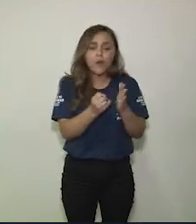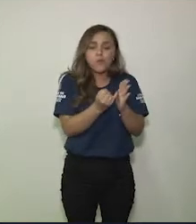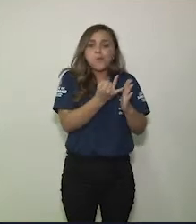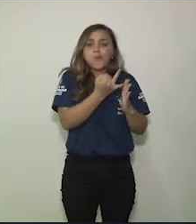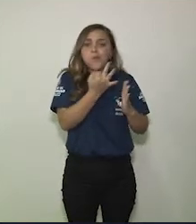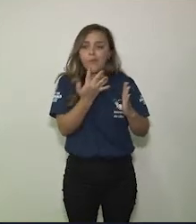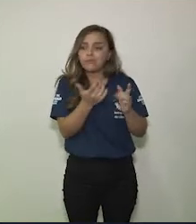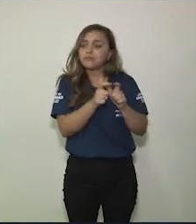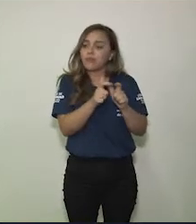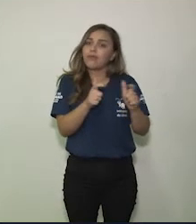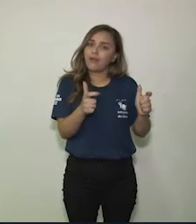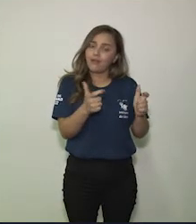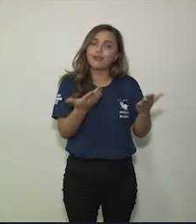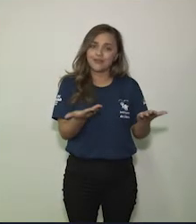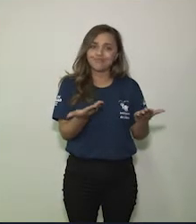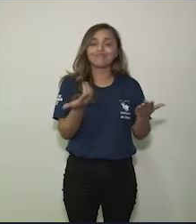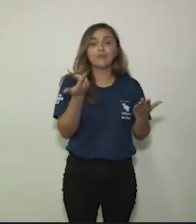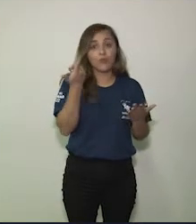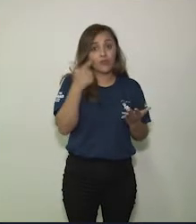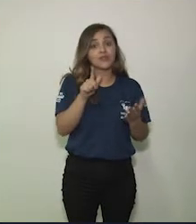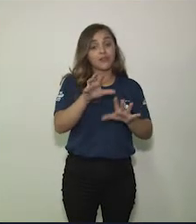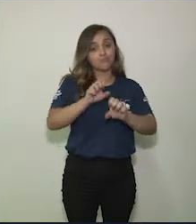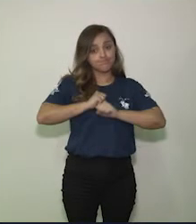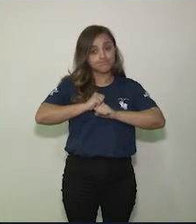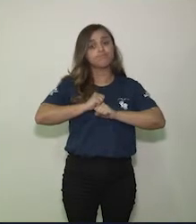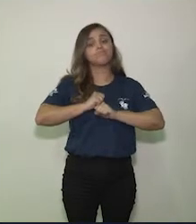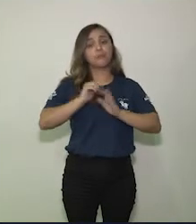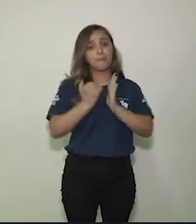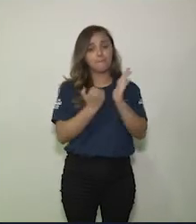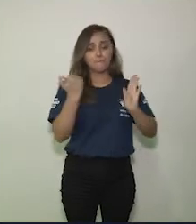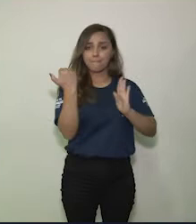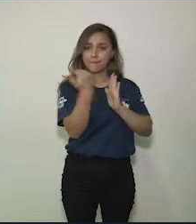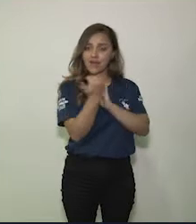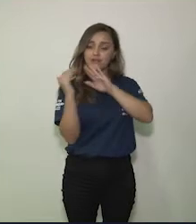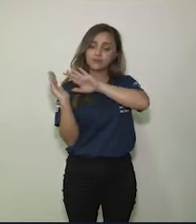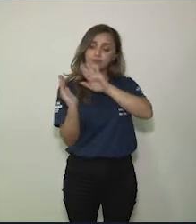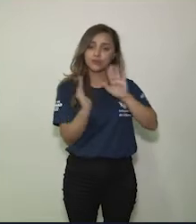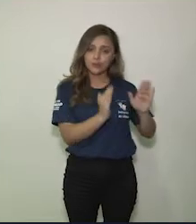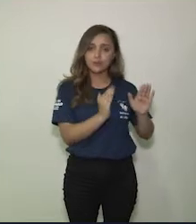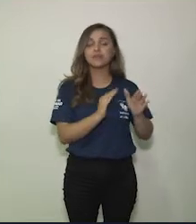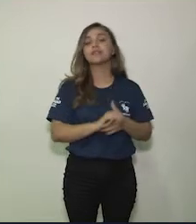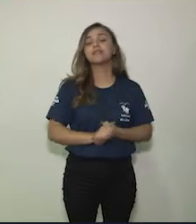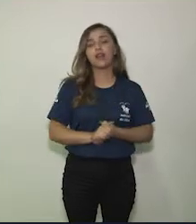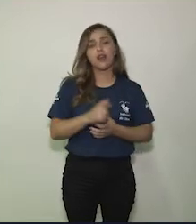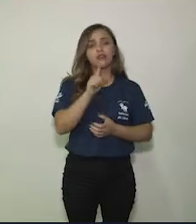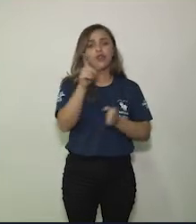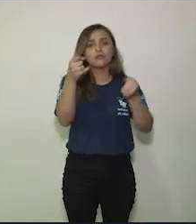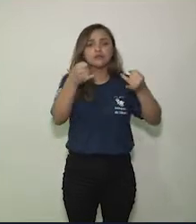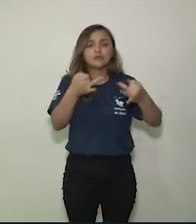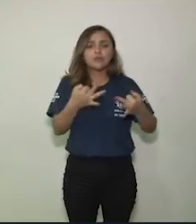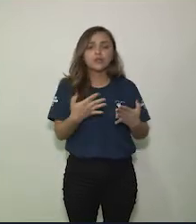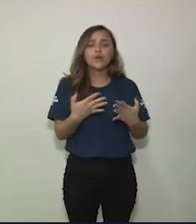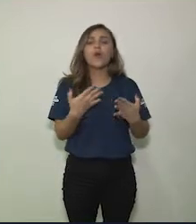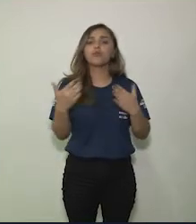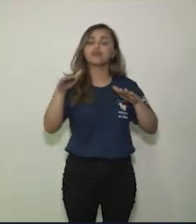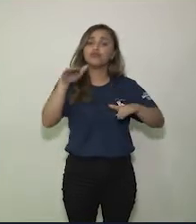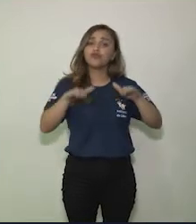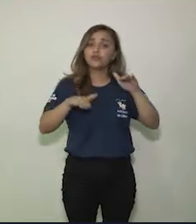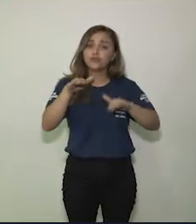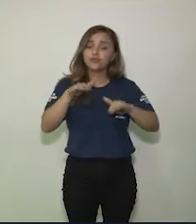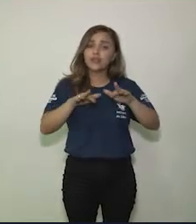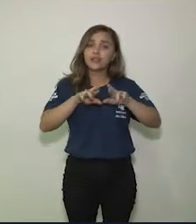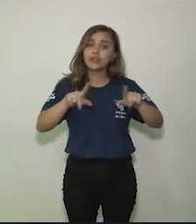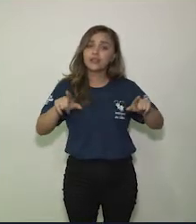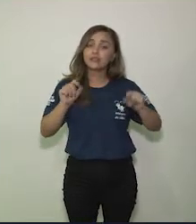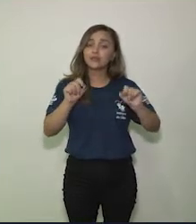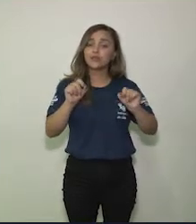mais. Então, assim, pode passar, por favor. Em relação à idade, já ficou claro a diferença entre a população idosa e jovens na fase